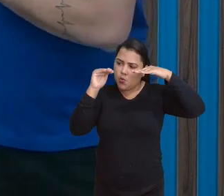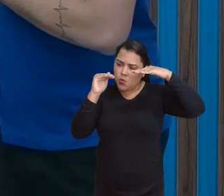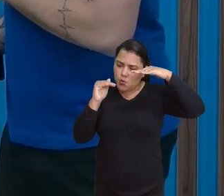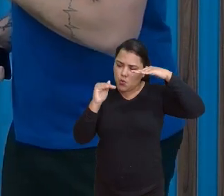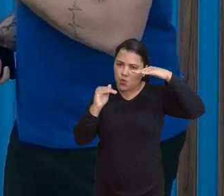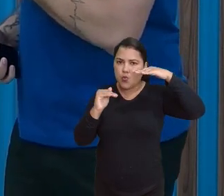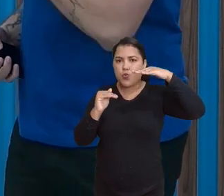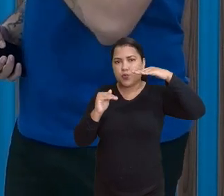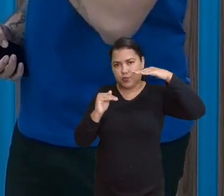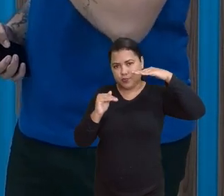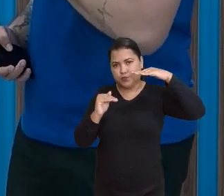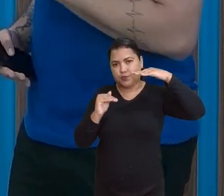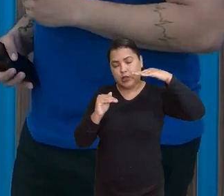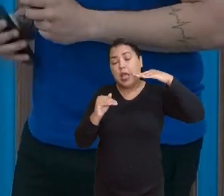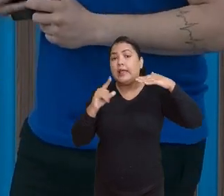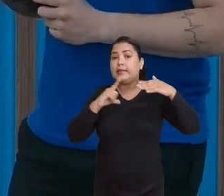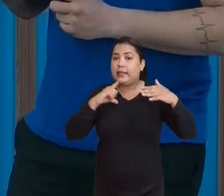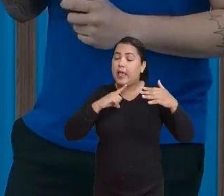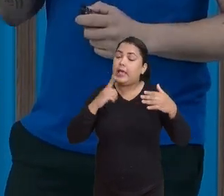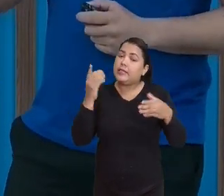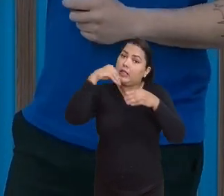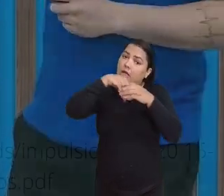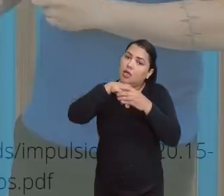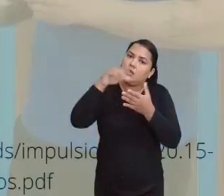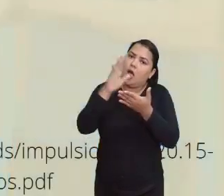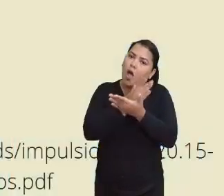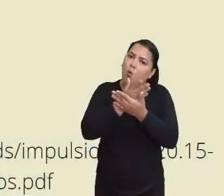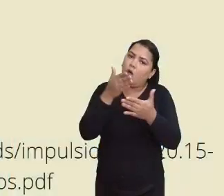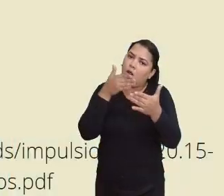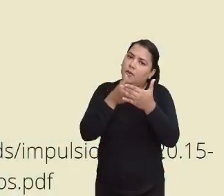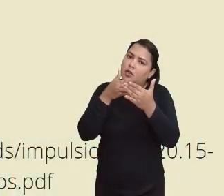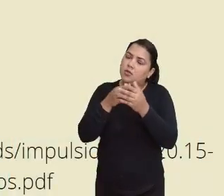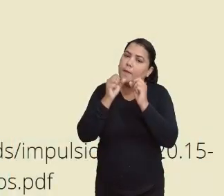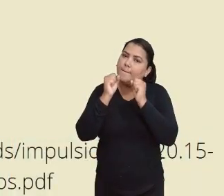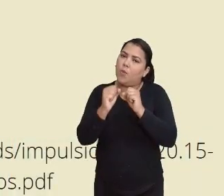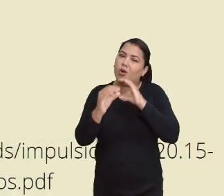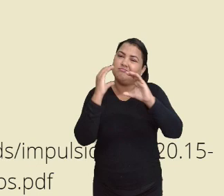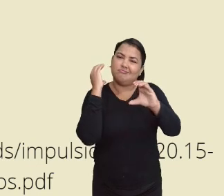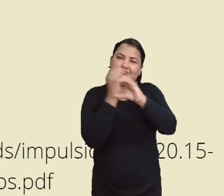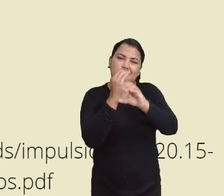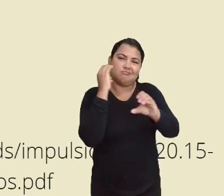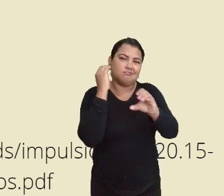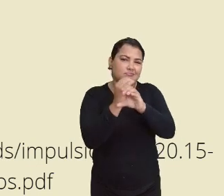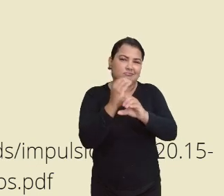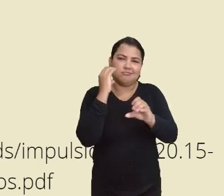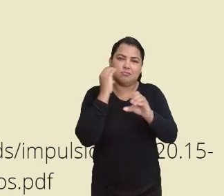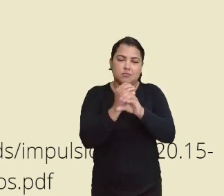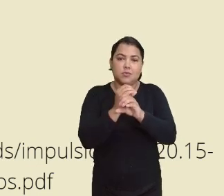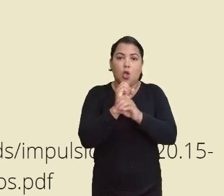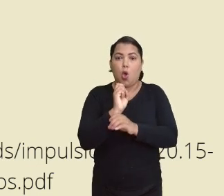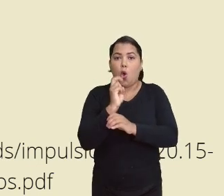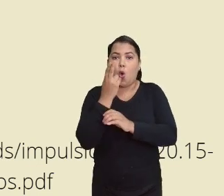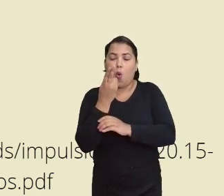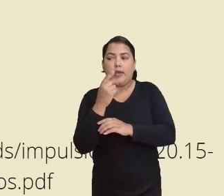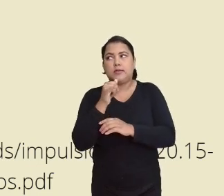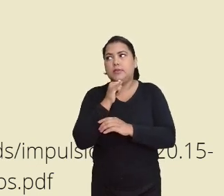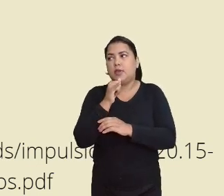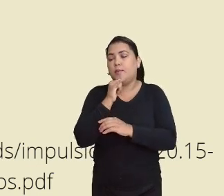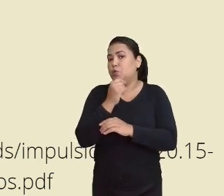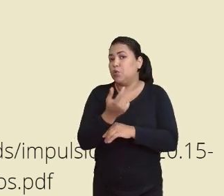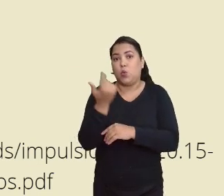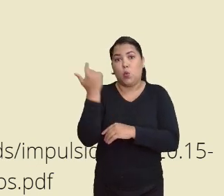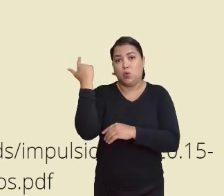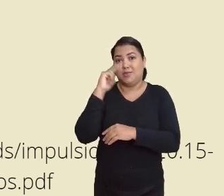Desculpa. Que são elas? Uma limitação na comunicação, uma limitação no autocuidado, né?